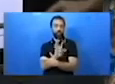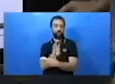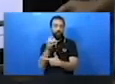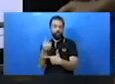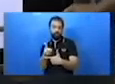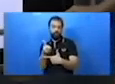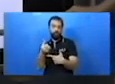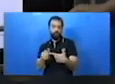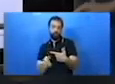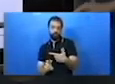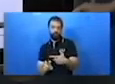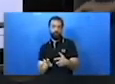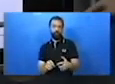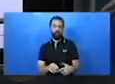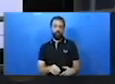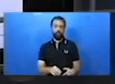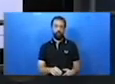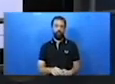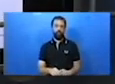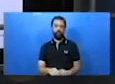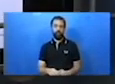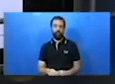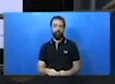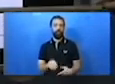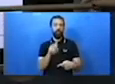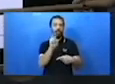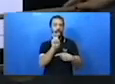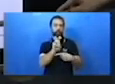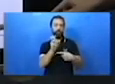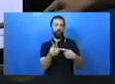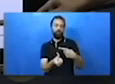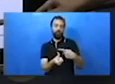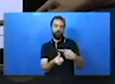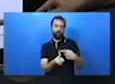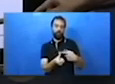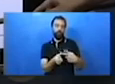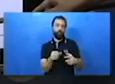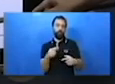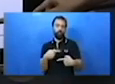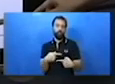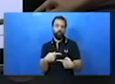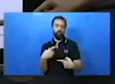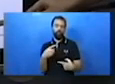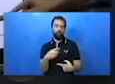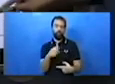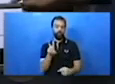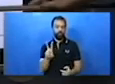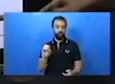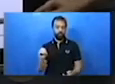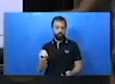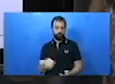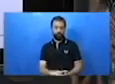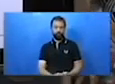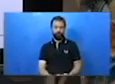grupos, 5 cestos é igual a 20 palitos. Divido pelo de baixo, o resultado da divisão